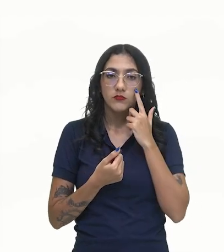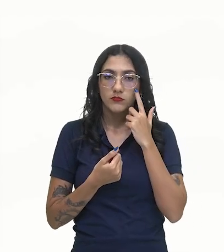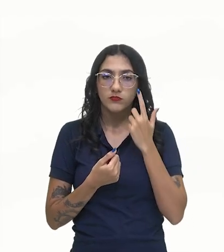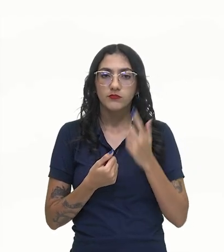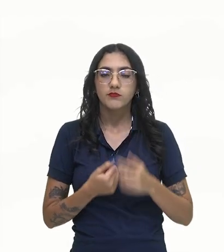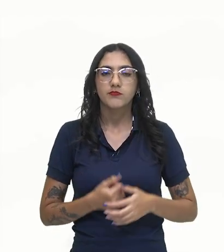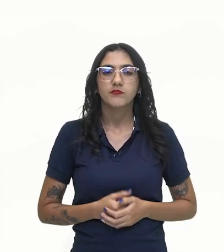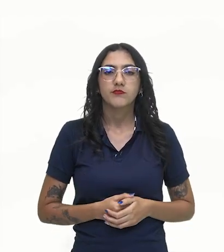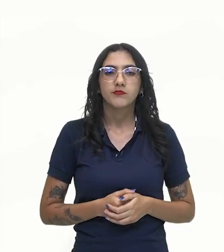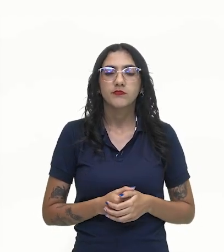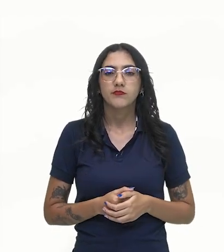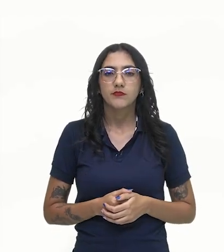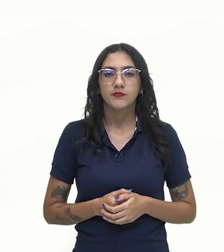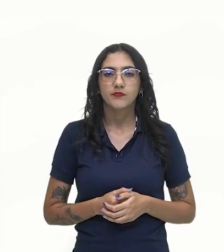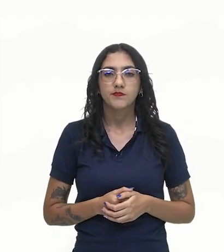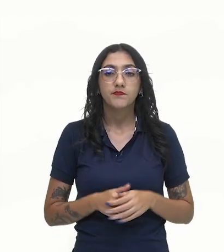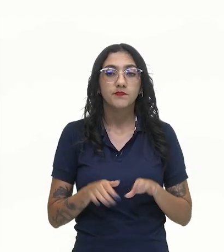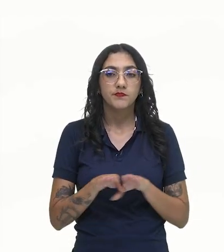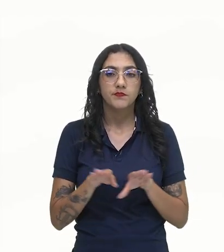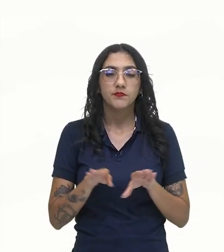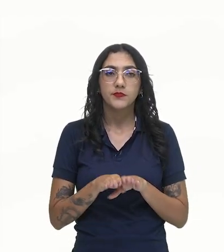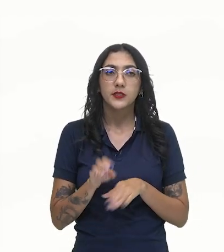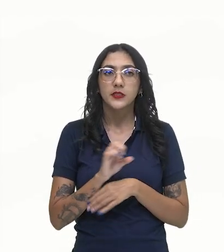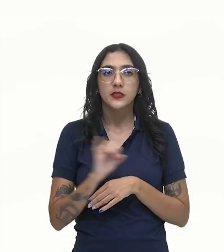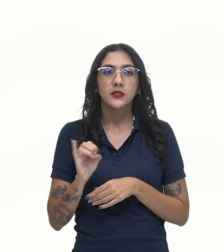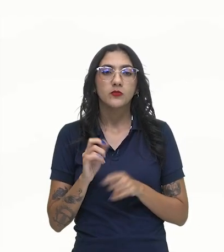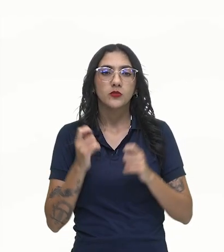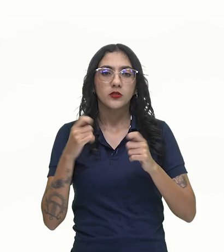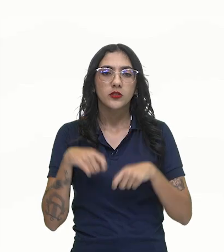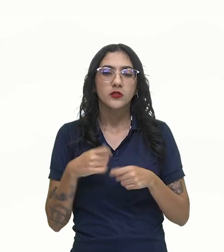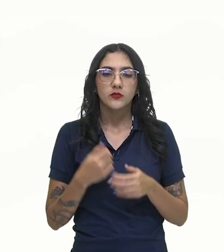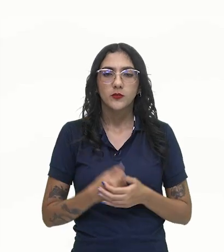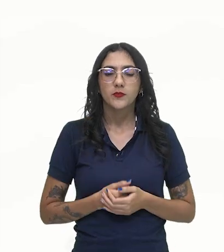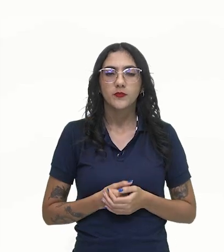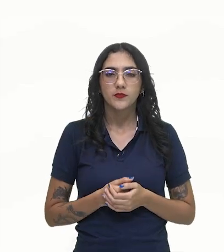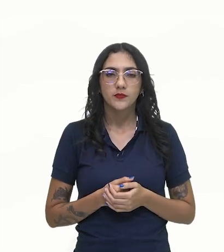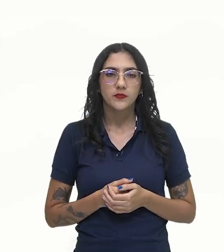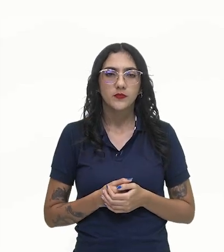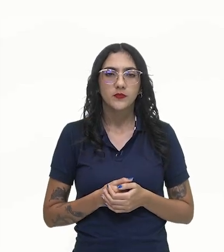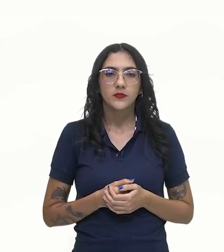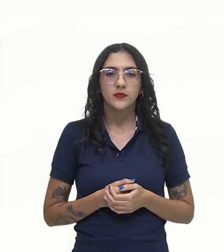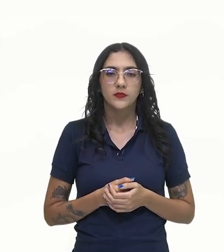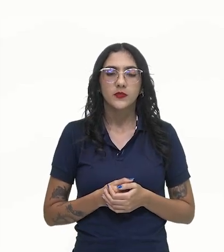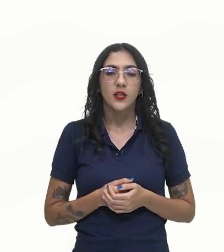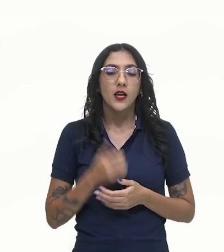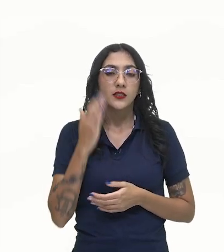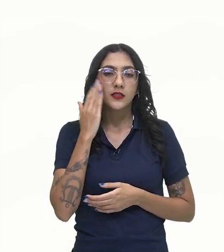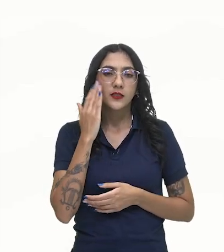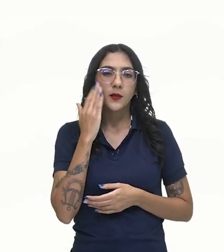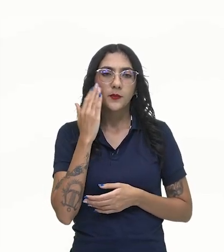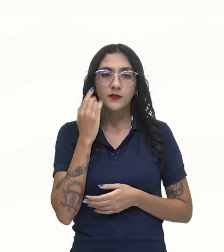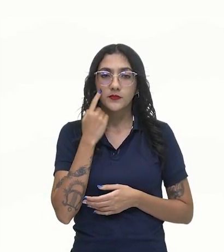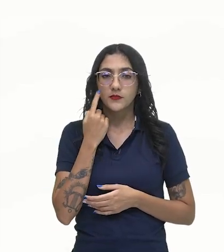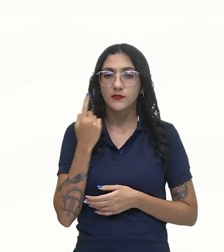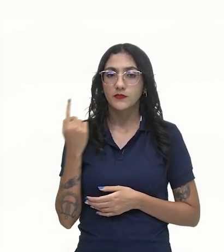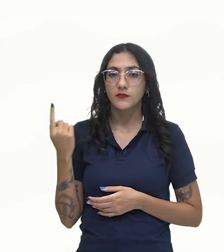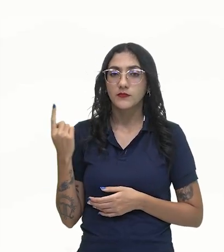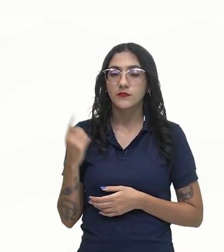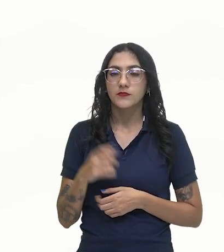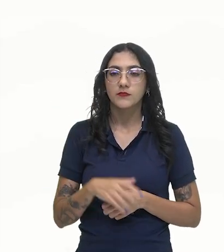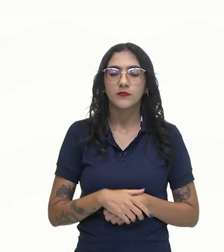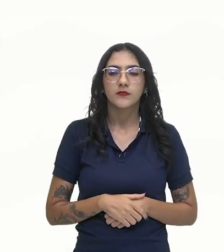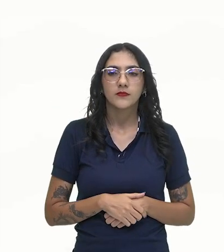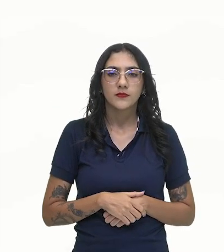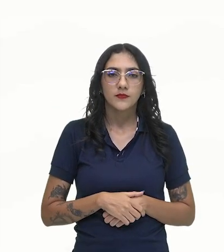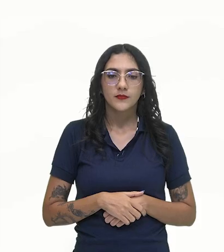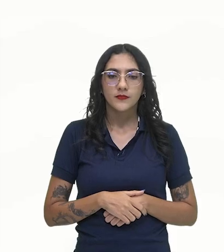ônibus. Também quando você quiser falar sobre direita ou esquerda. On the right, on the left. The restaurant